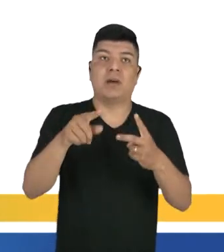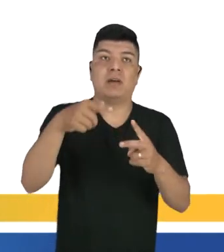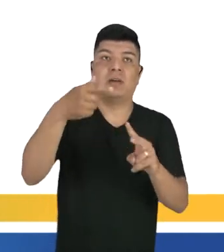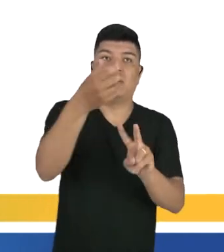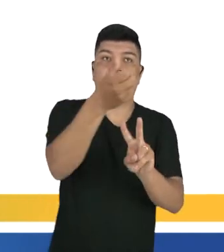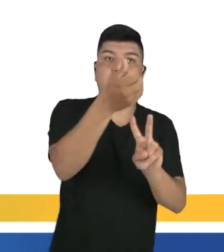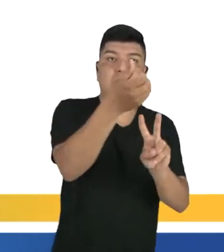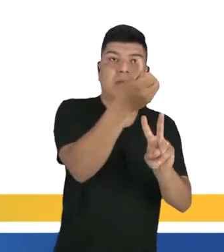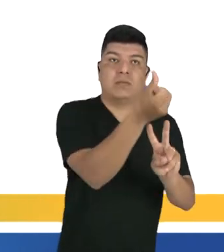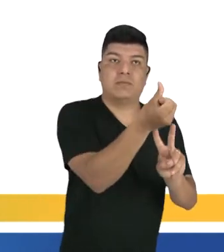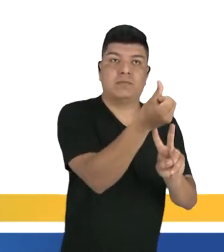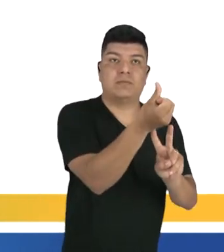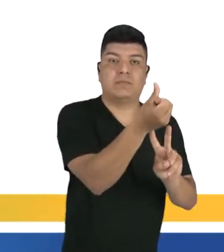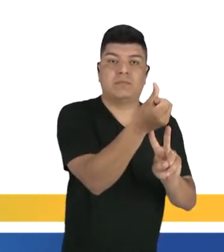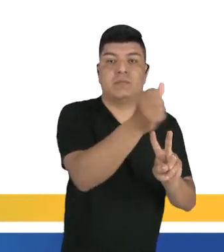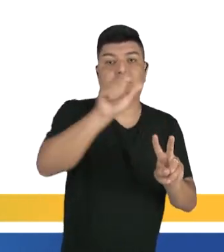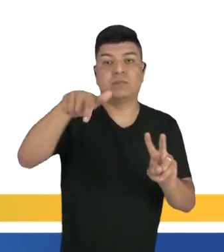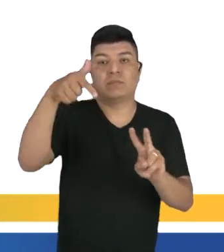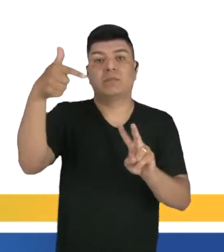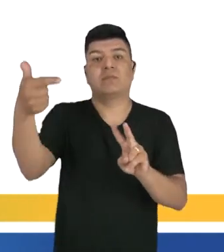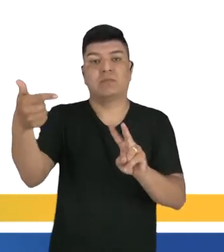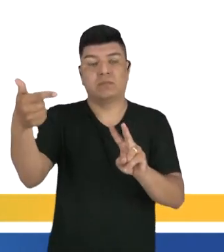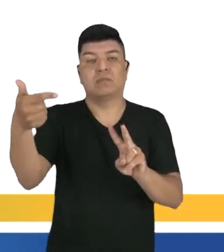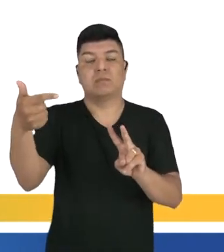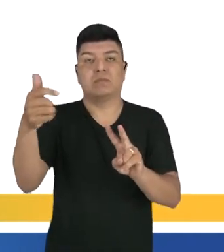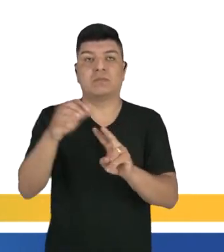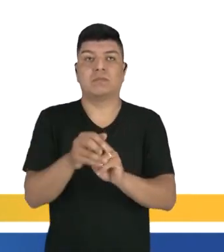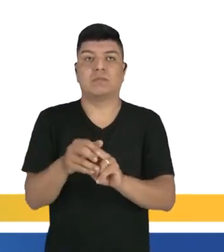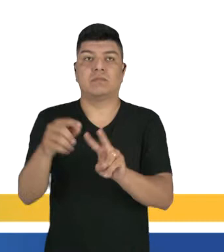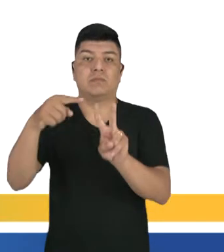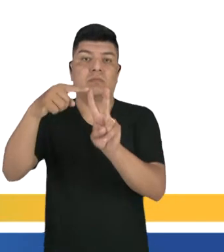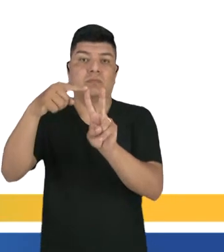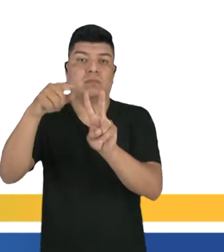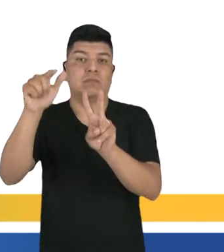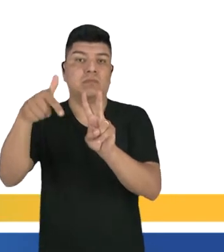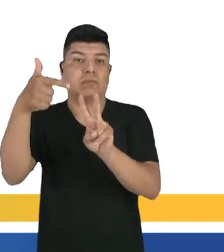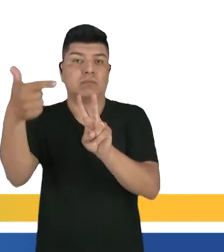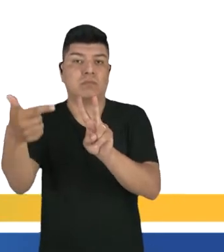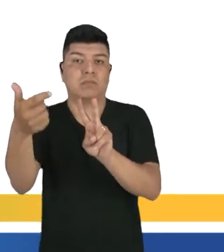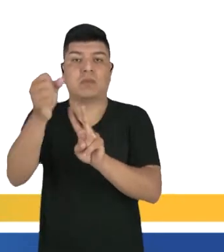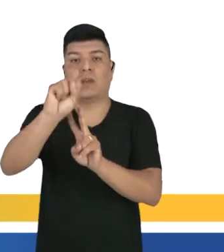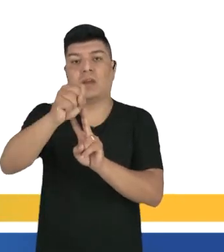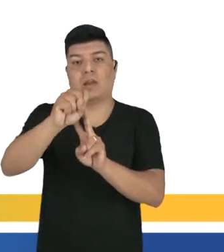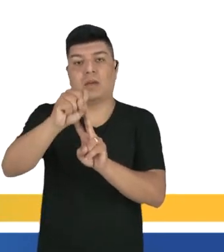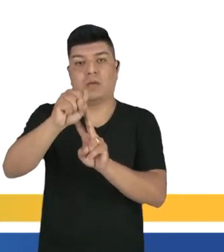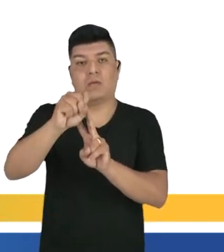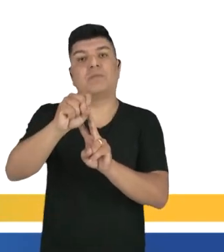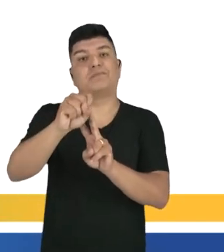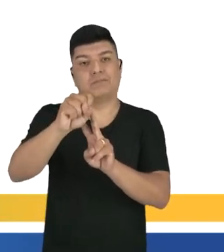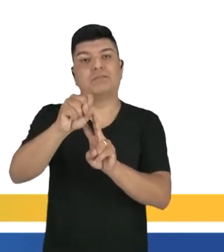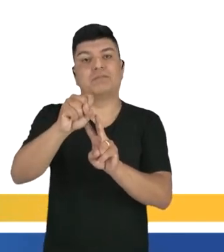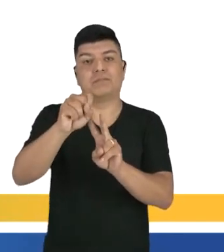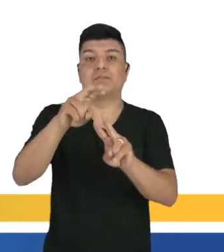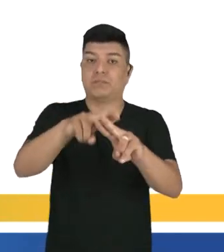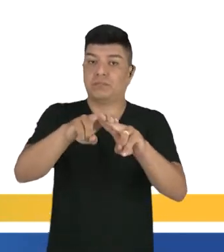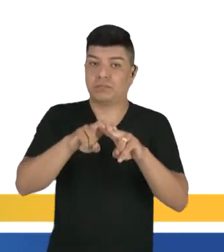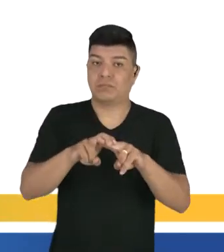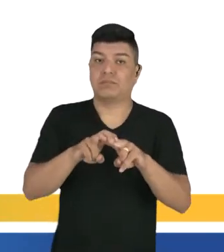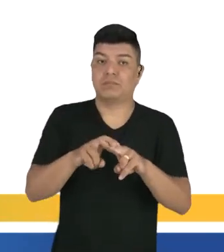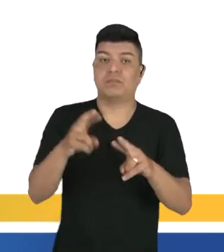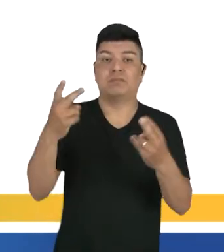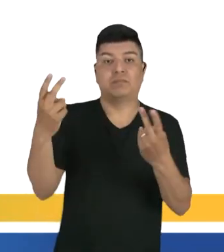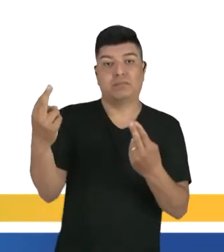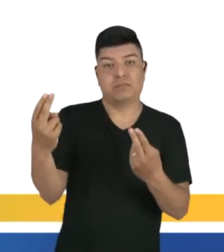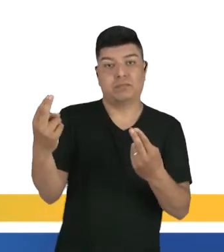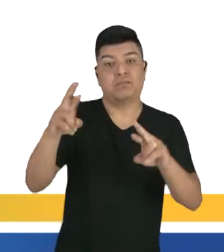mesmos índices. O índice da primeira é 6, raiz sexta, e o índice da segunda é 8, raiz oitava. Então,